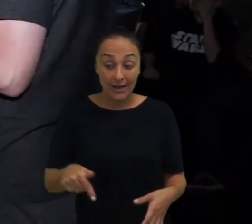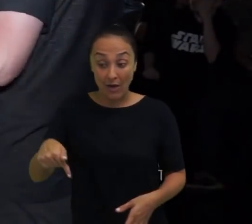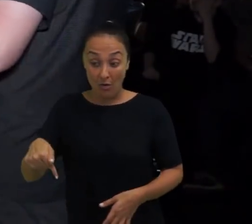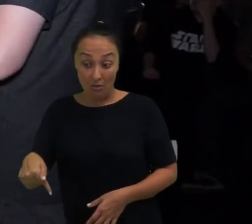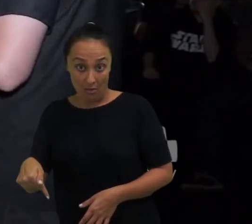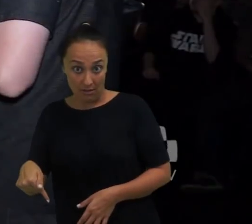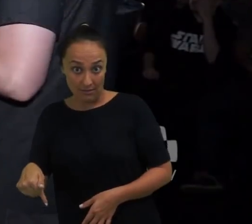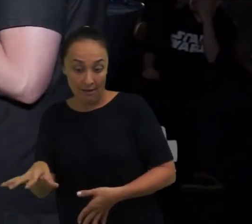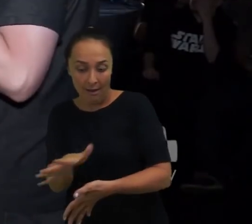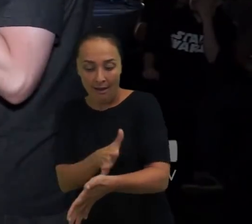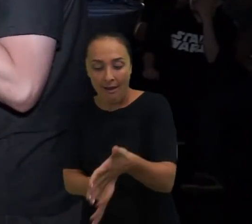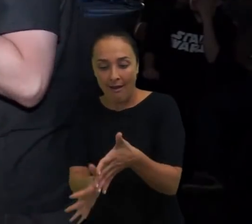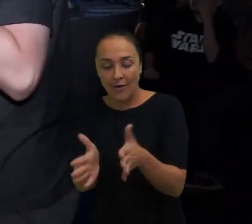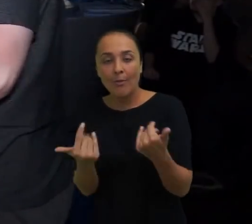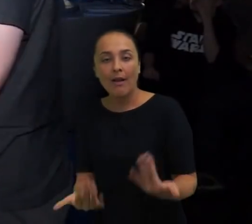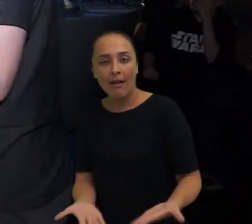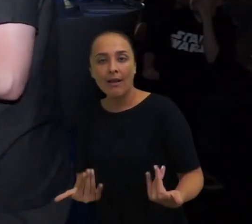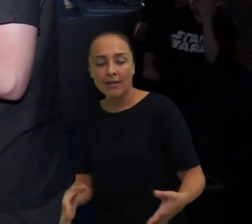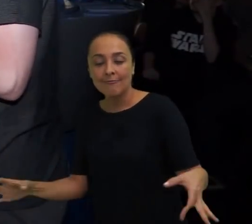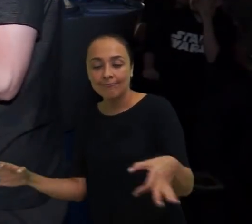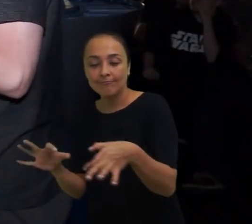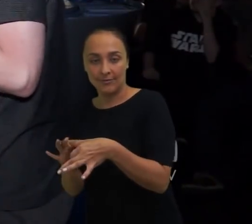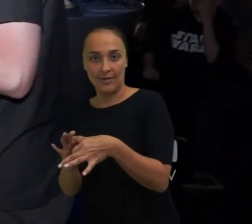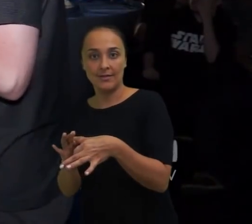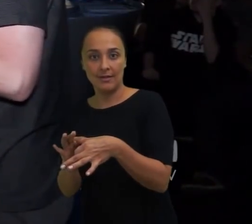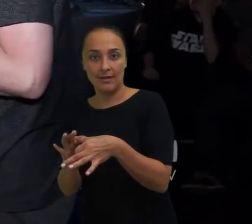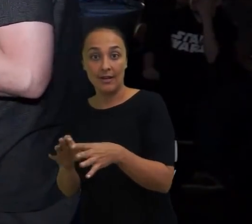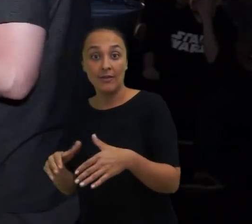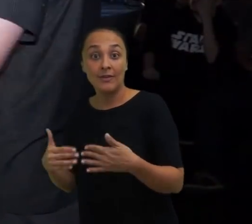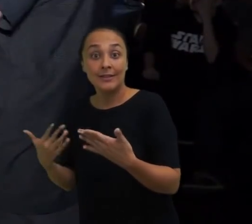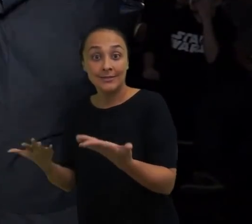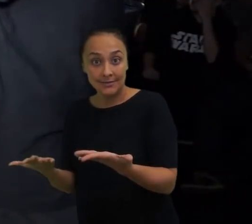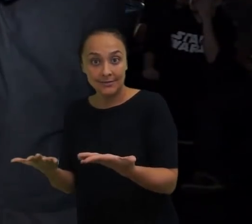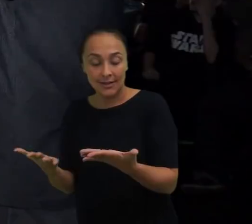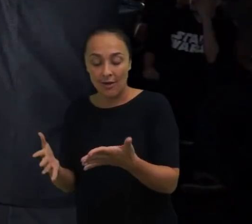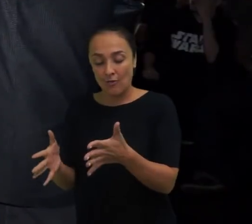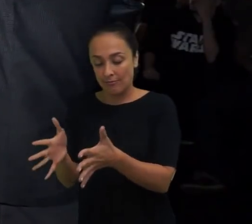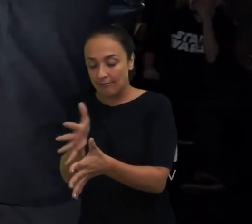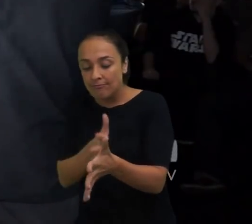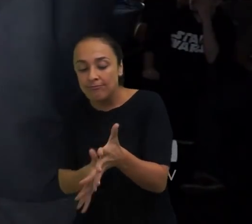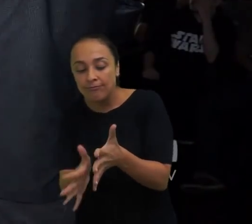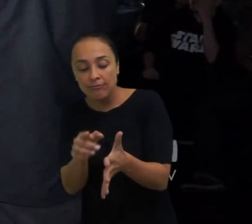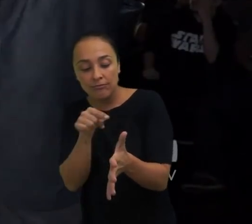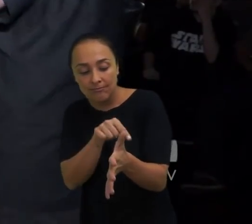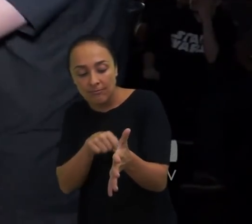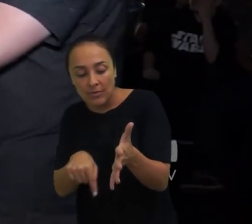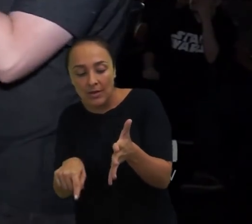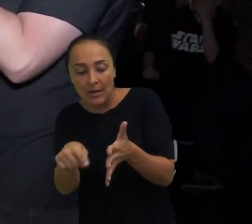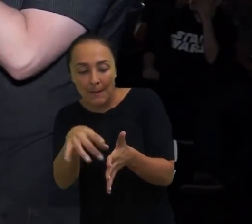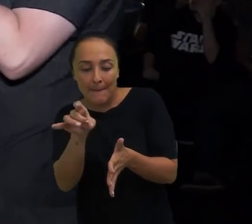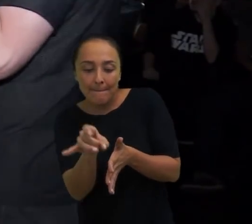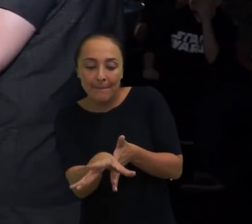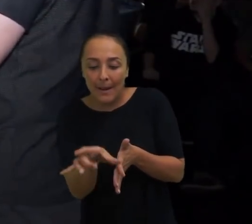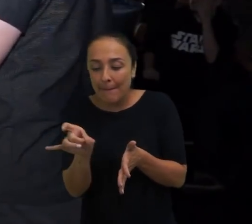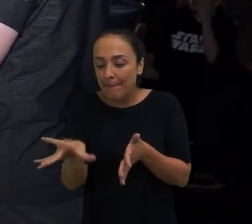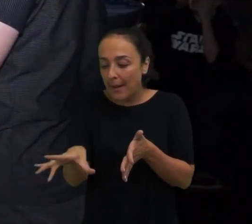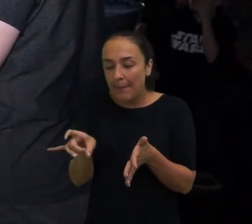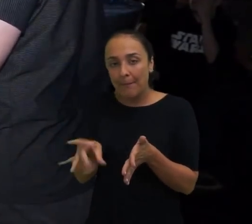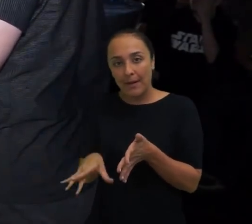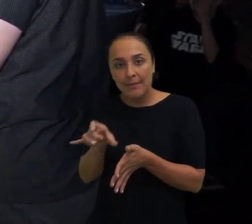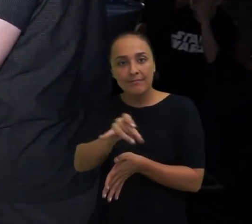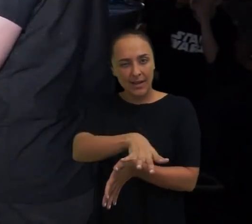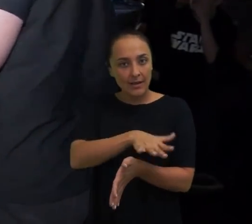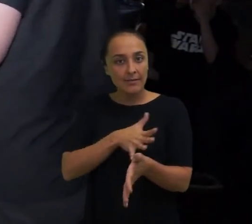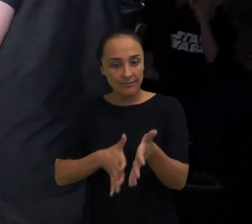filamentos, se fosse restos de uma fusão de galáxias, eu esperaria que esses filamentos estivessem se movendo em direção ao